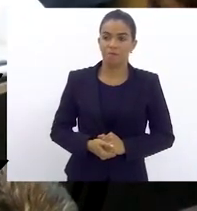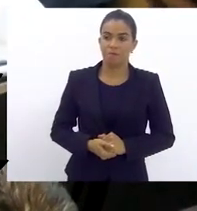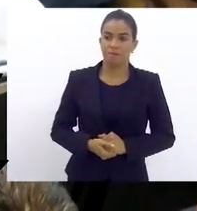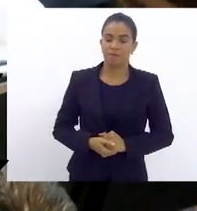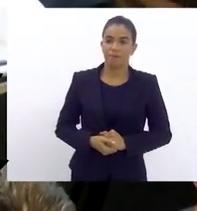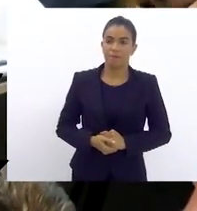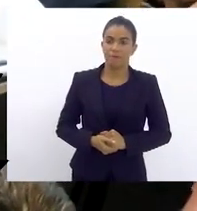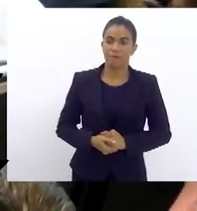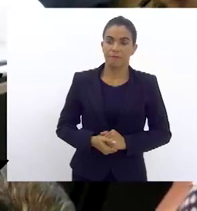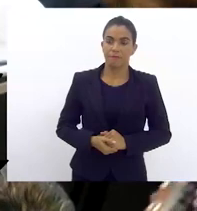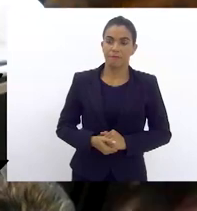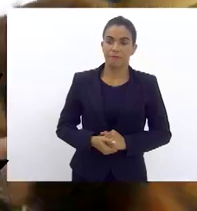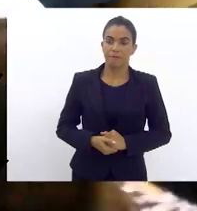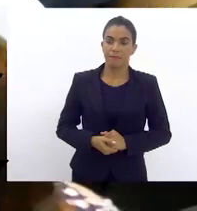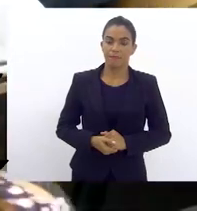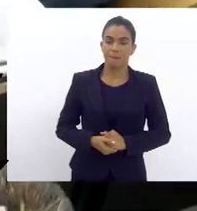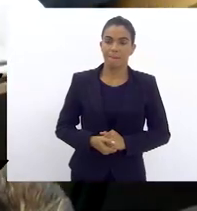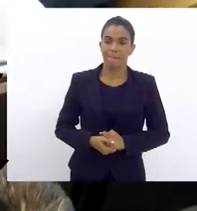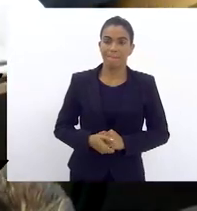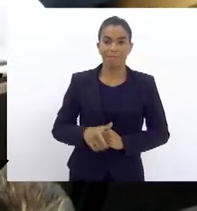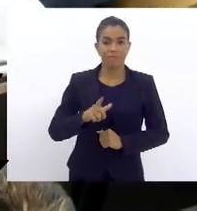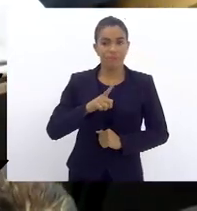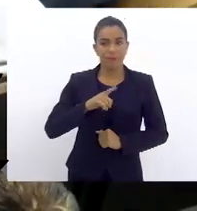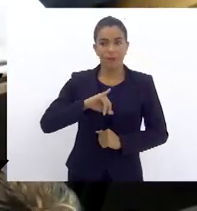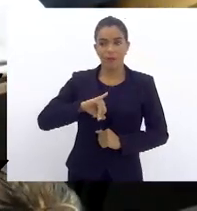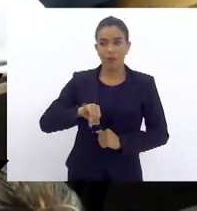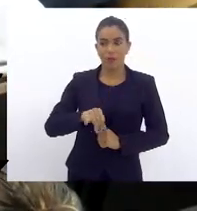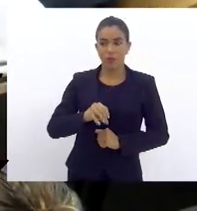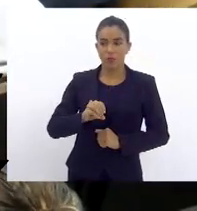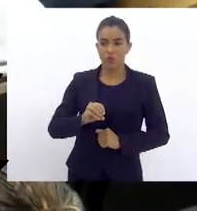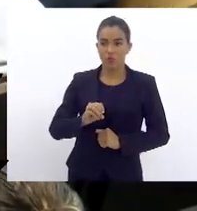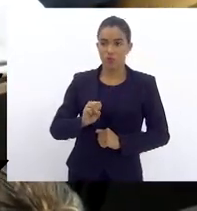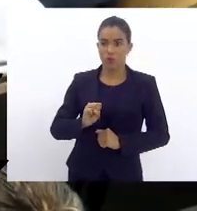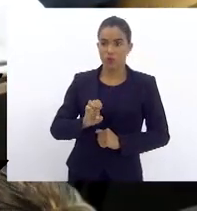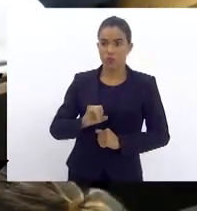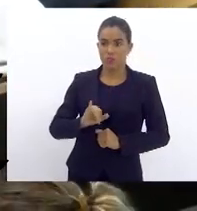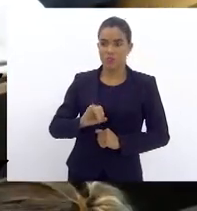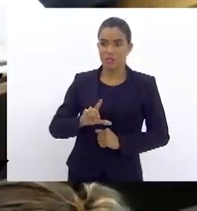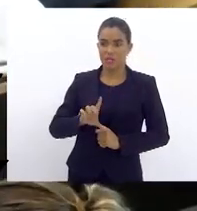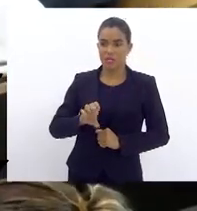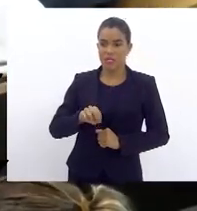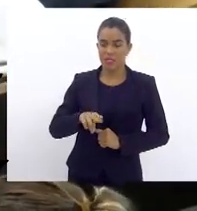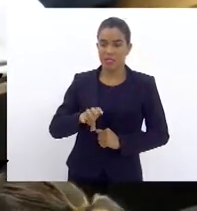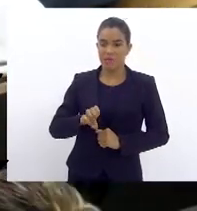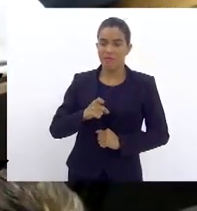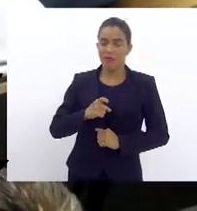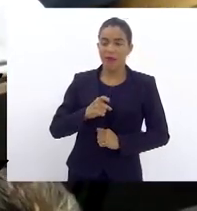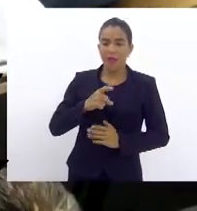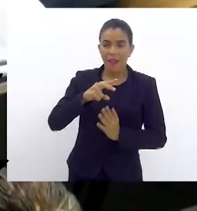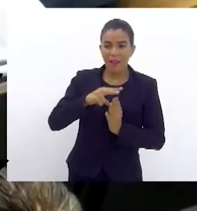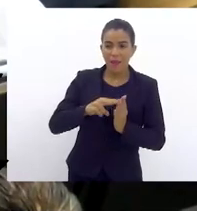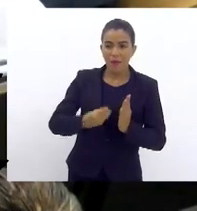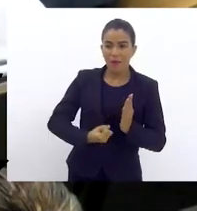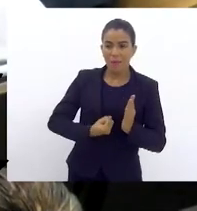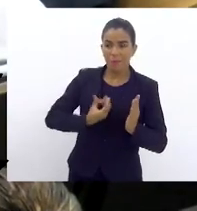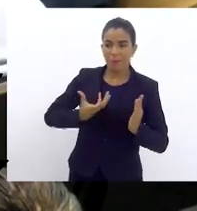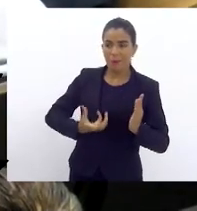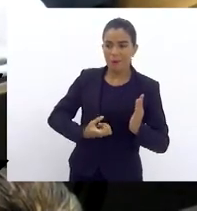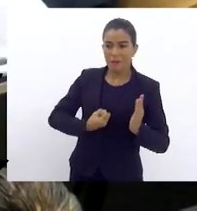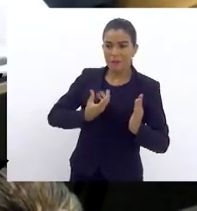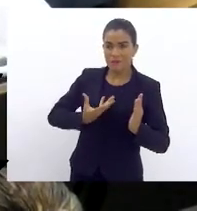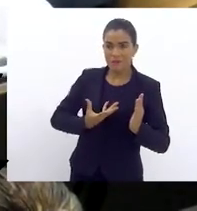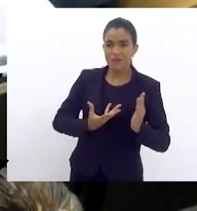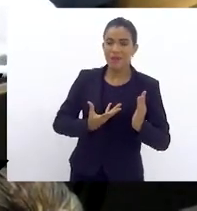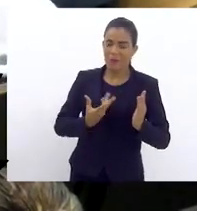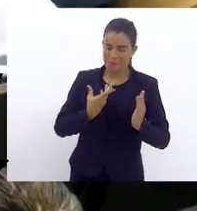tem aqui vai fazer a Josilene Negra Black vai ler aqui para gente uma poesia eu